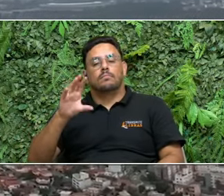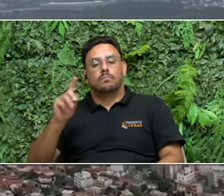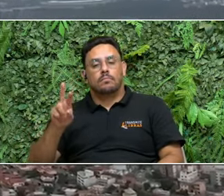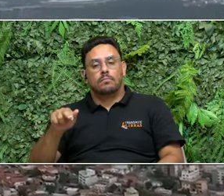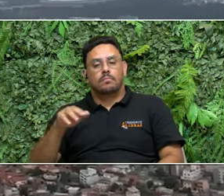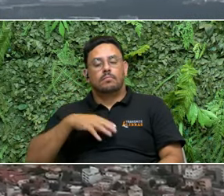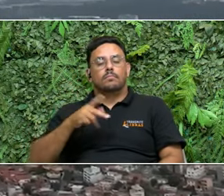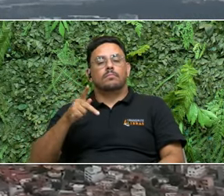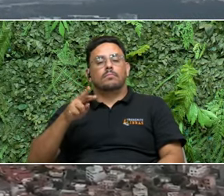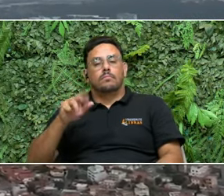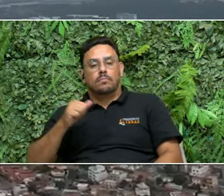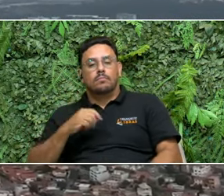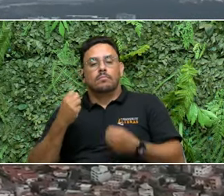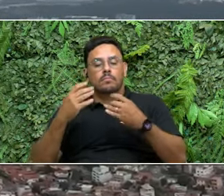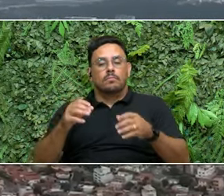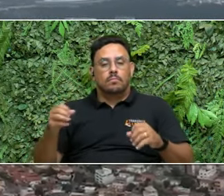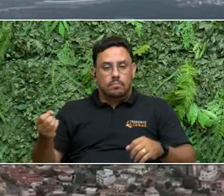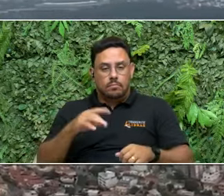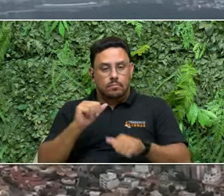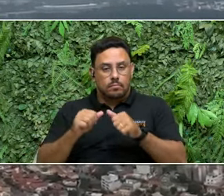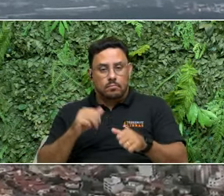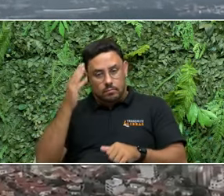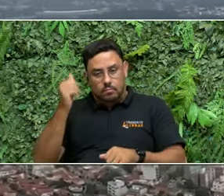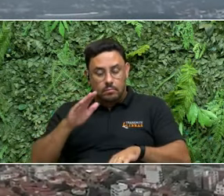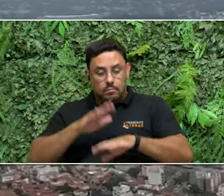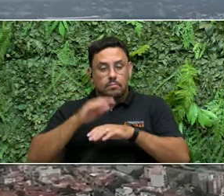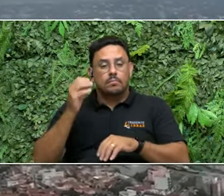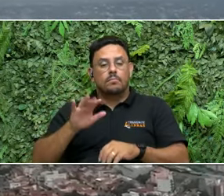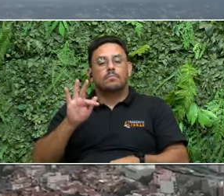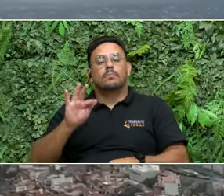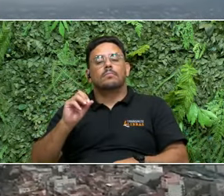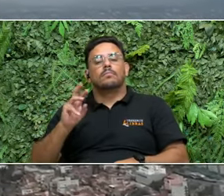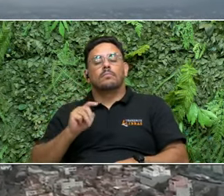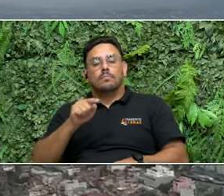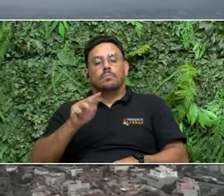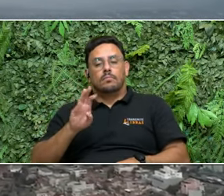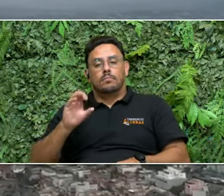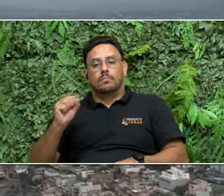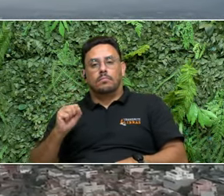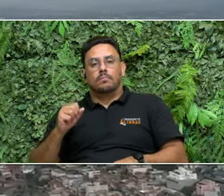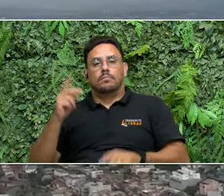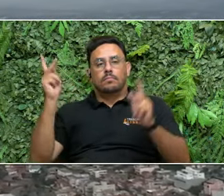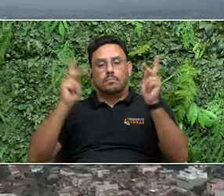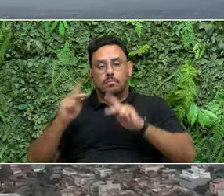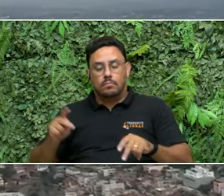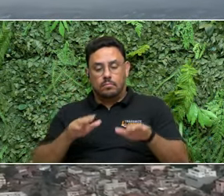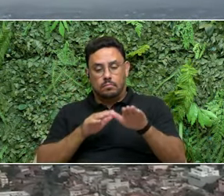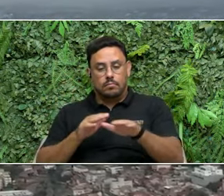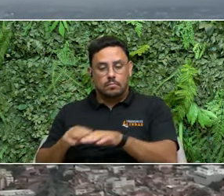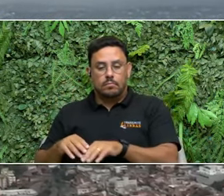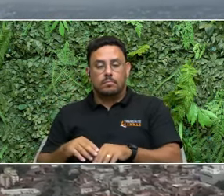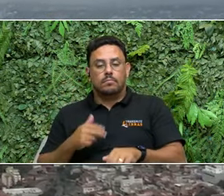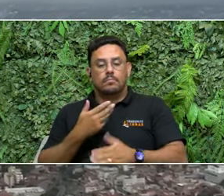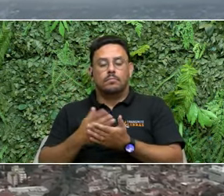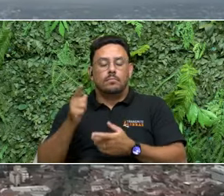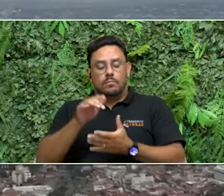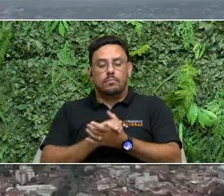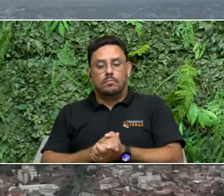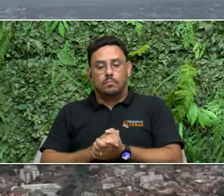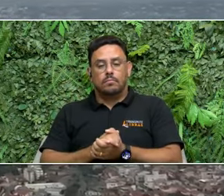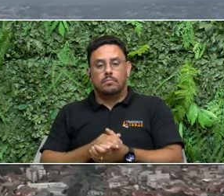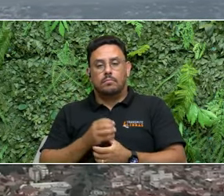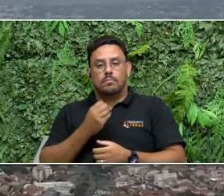Ford que leva mais produtividade para o seu negócio saiba mais ford.com.br paz no trânsito começa por você um abraço Bob